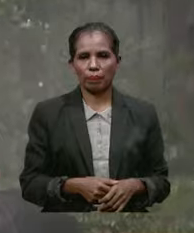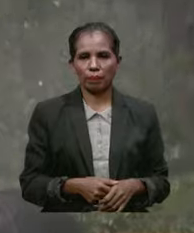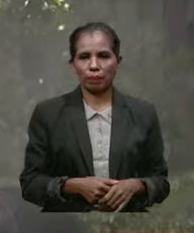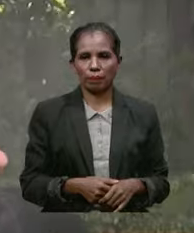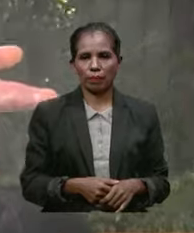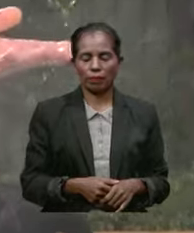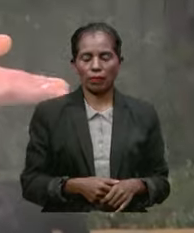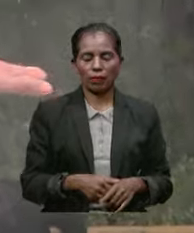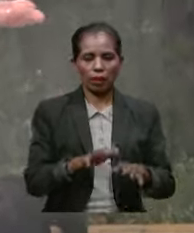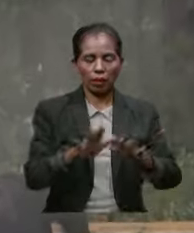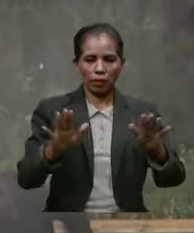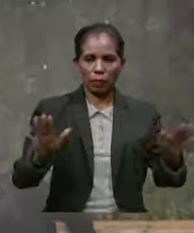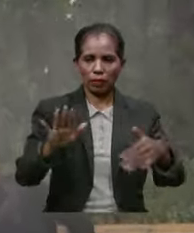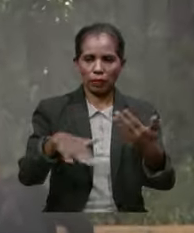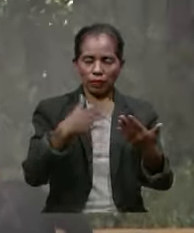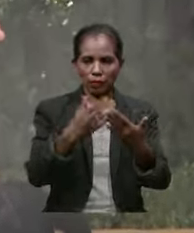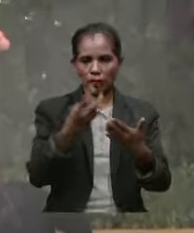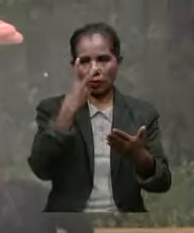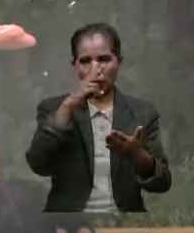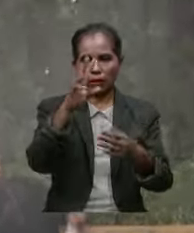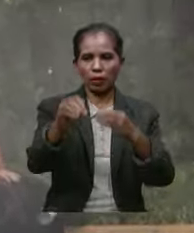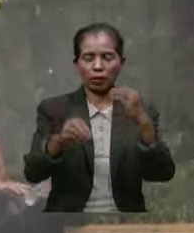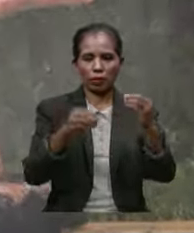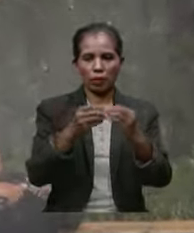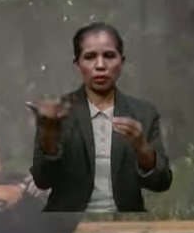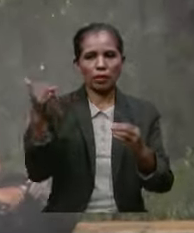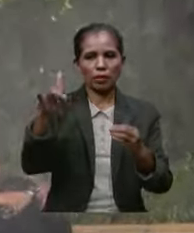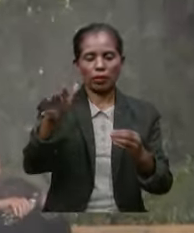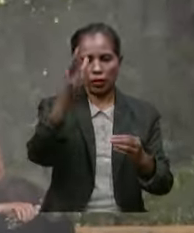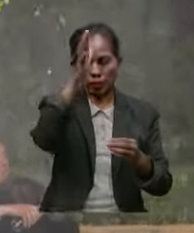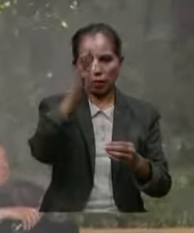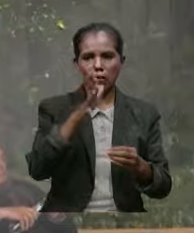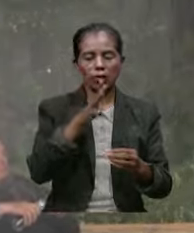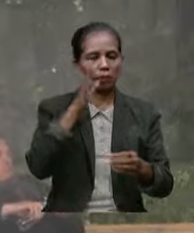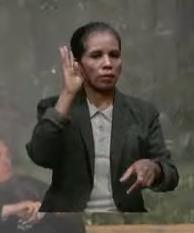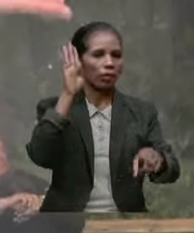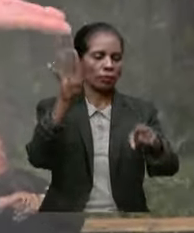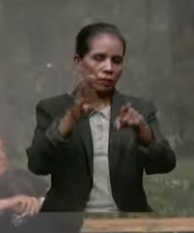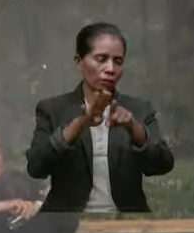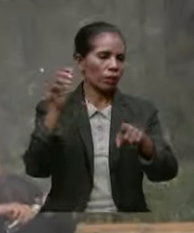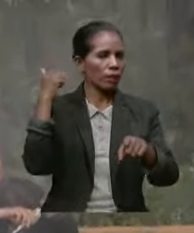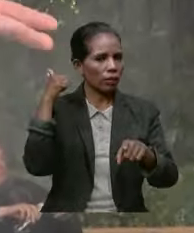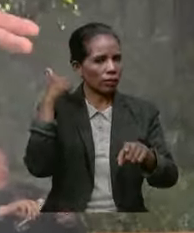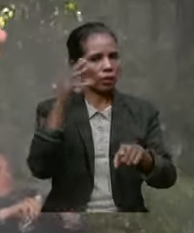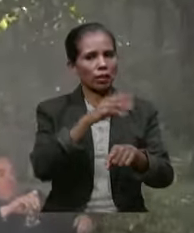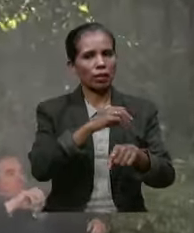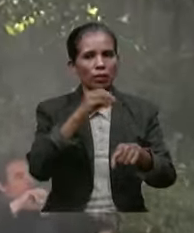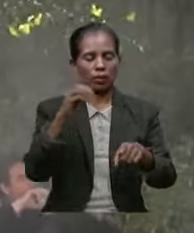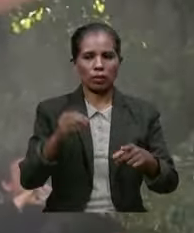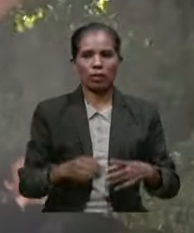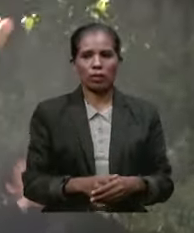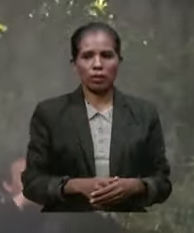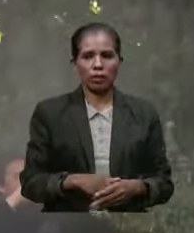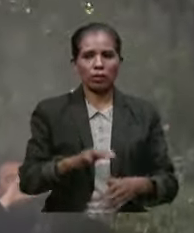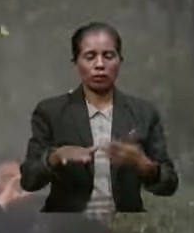Tantas crianças também que viram as suas mães, as suas irmãs, as suas tias morrerem por balas,